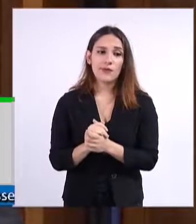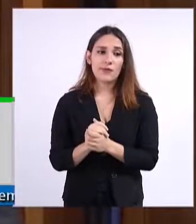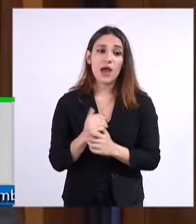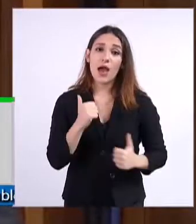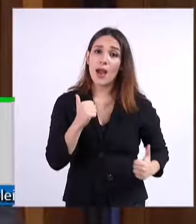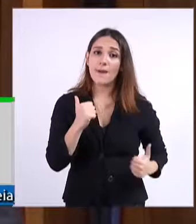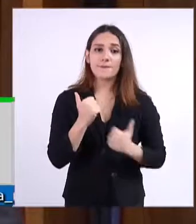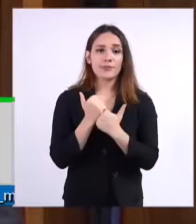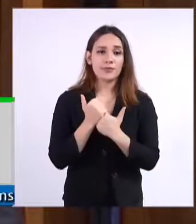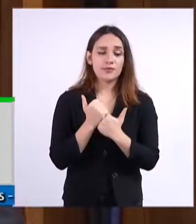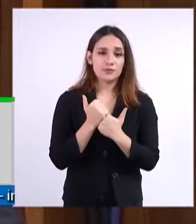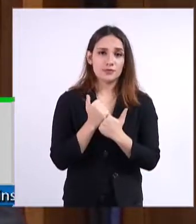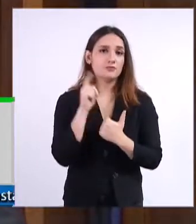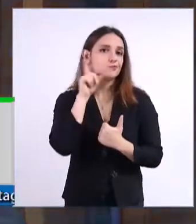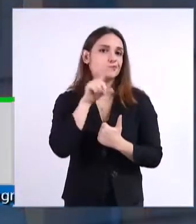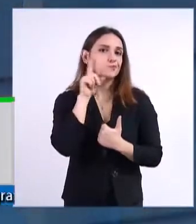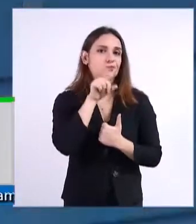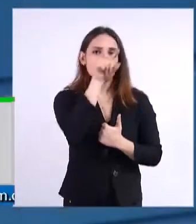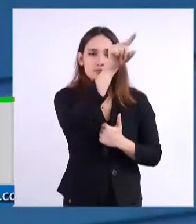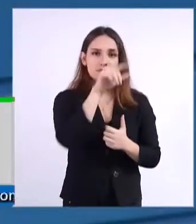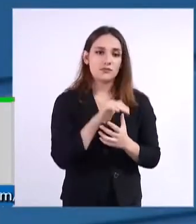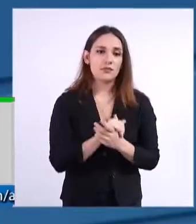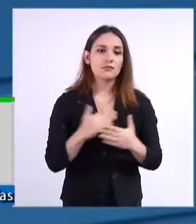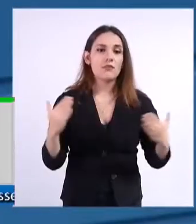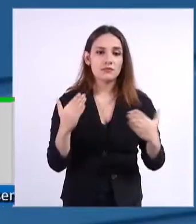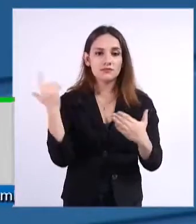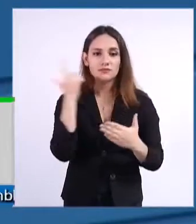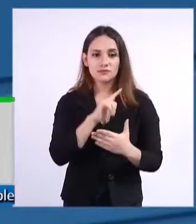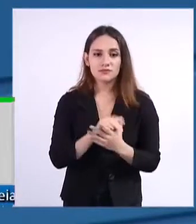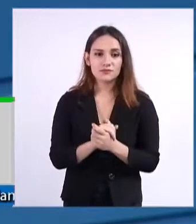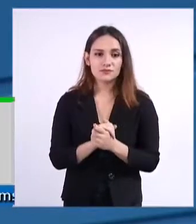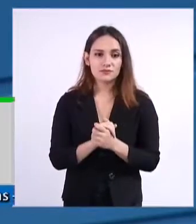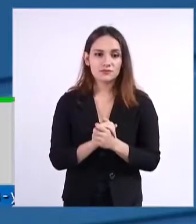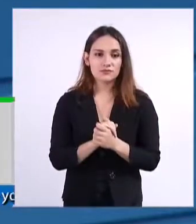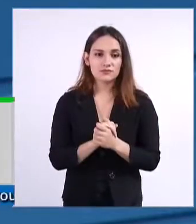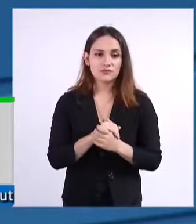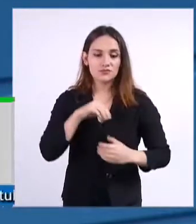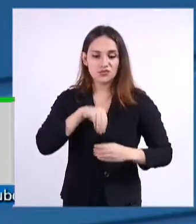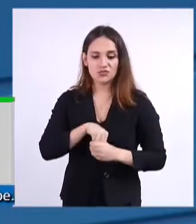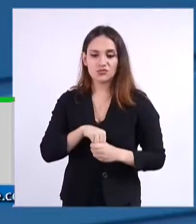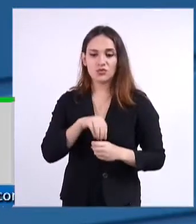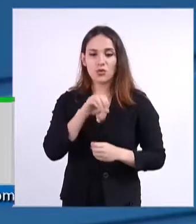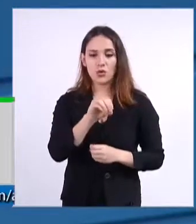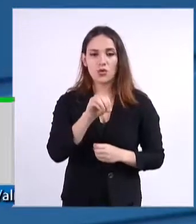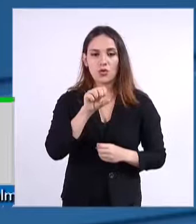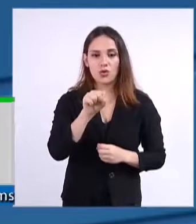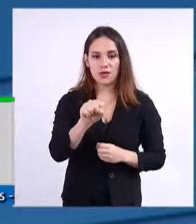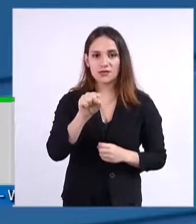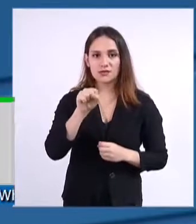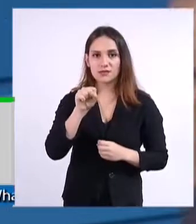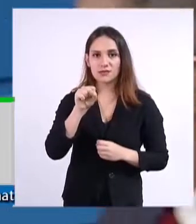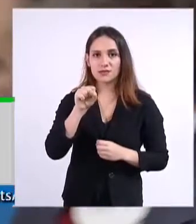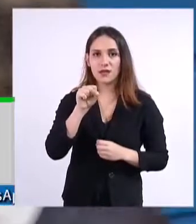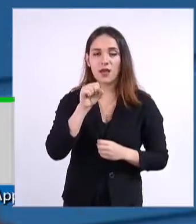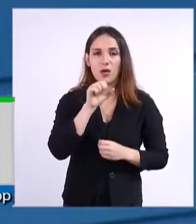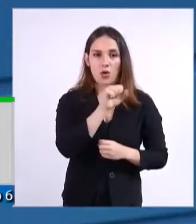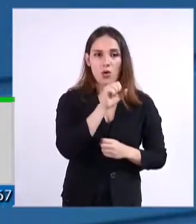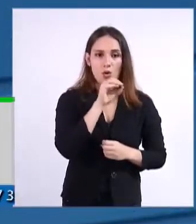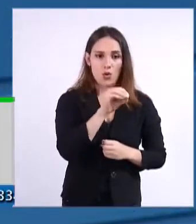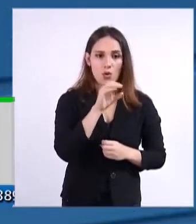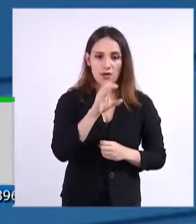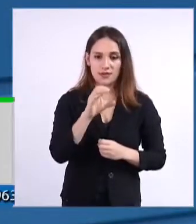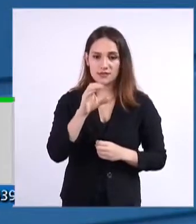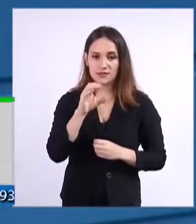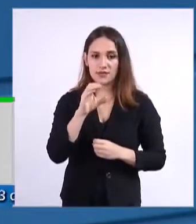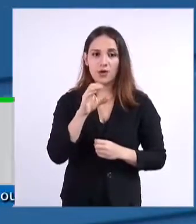apoio decisivo dos Estados Unidos e, finalmente, vai fazer parte da OECD. Coisa que o PT não